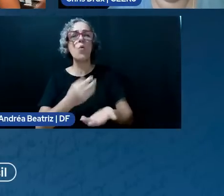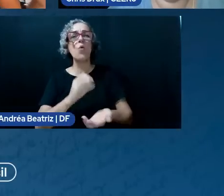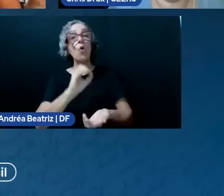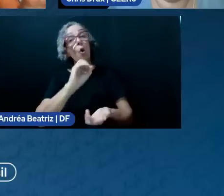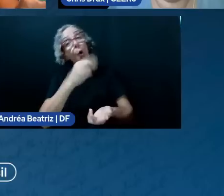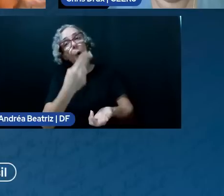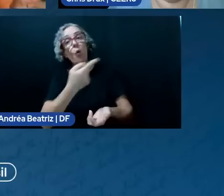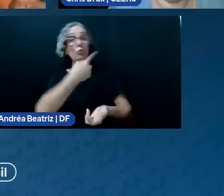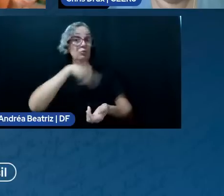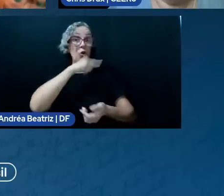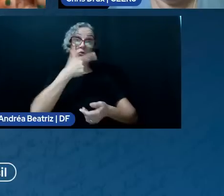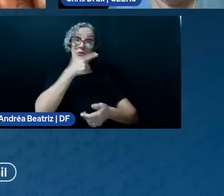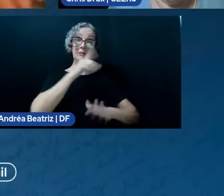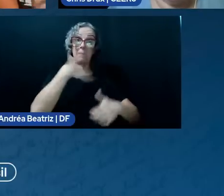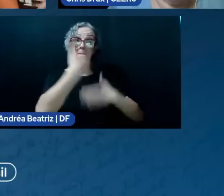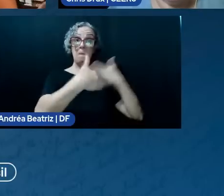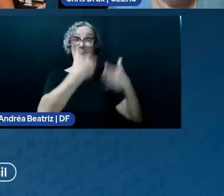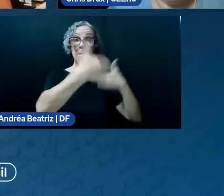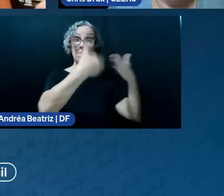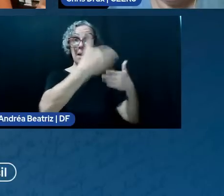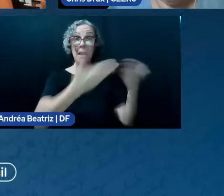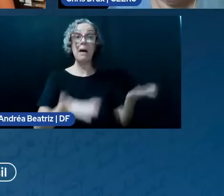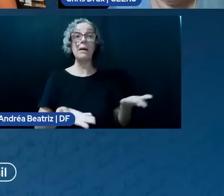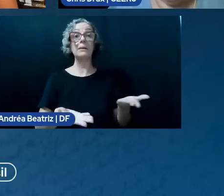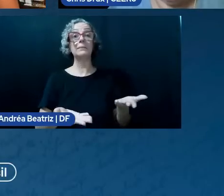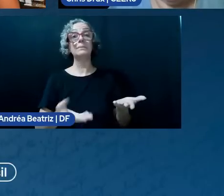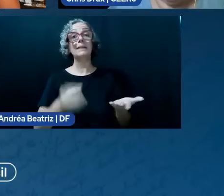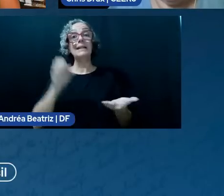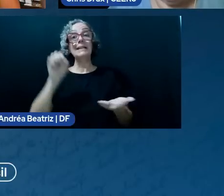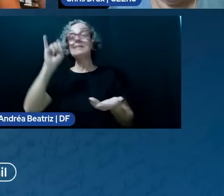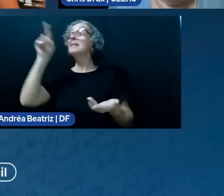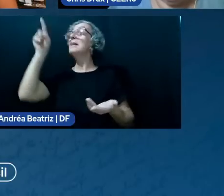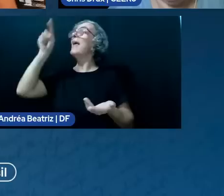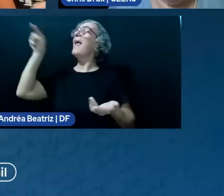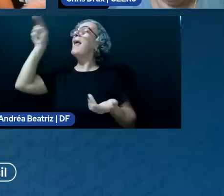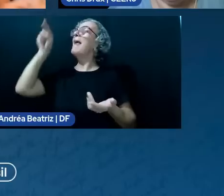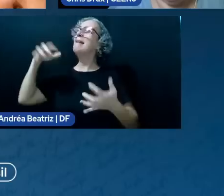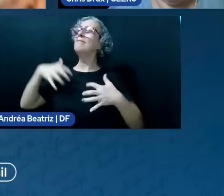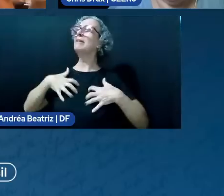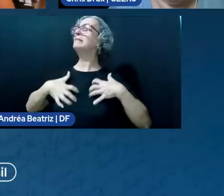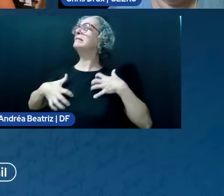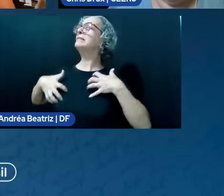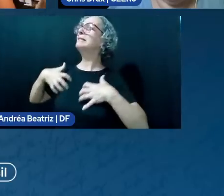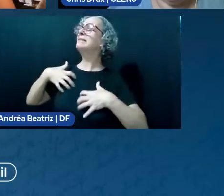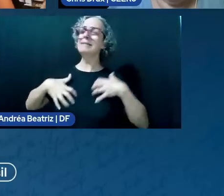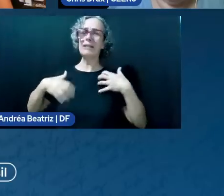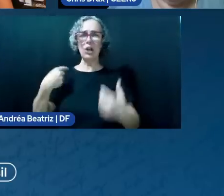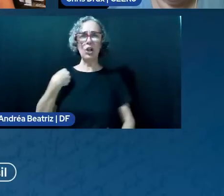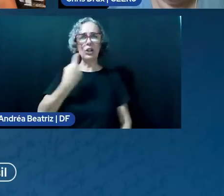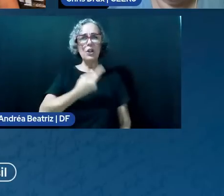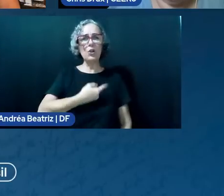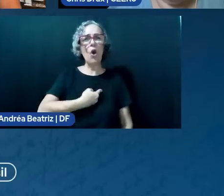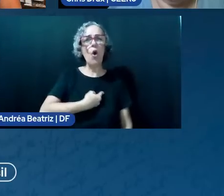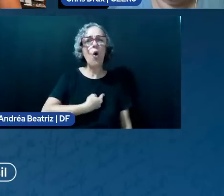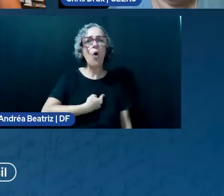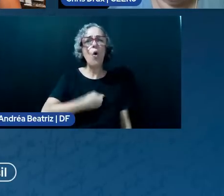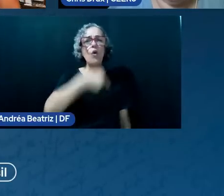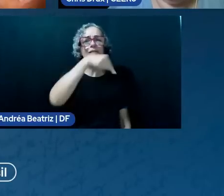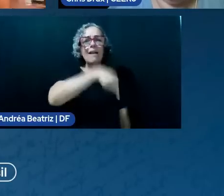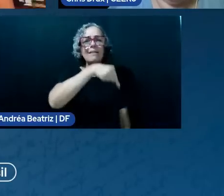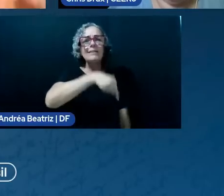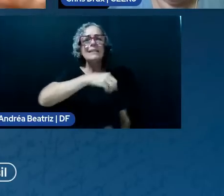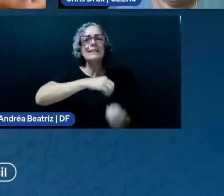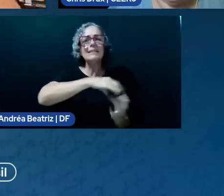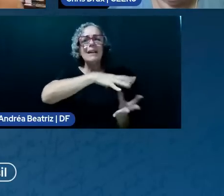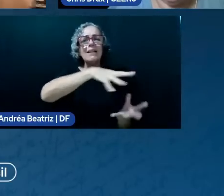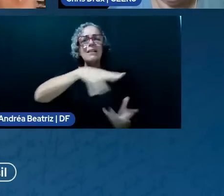prosperidade, se eles se afligem quando nós somos acometidos por males,